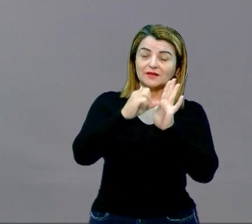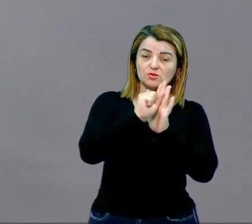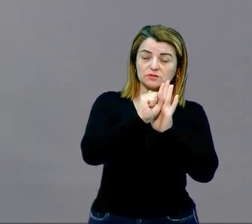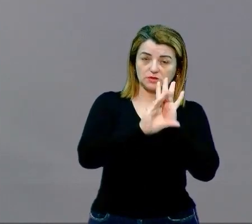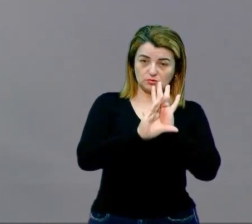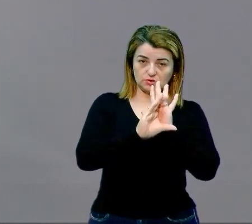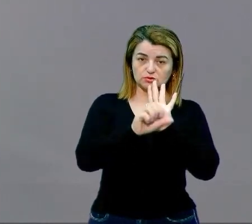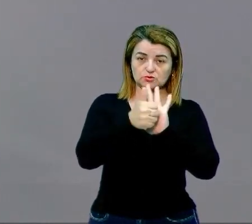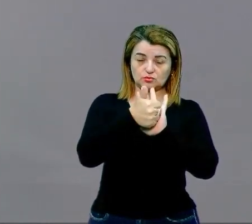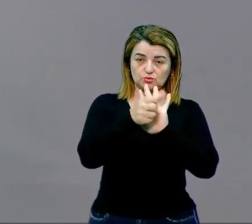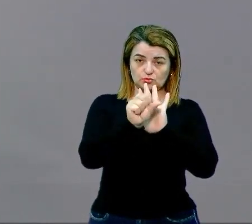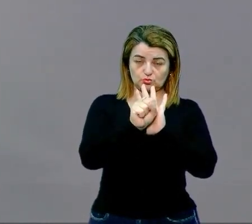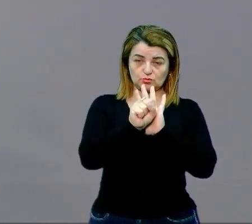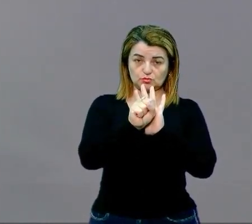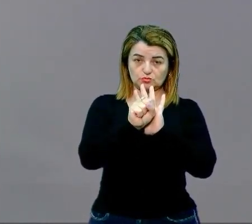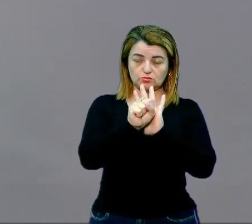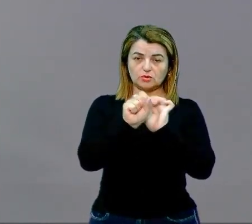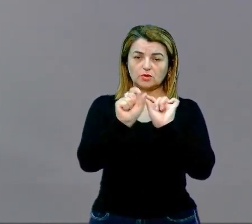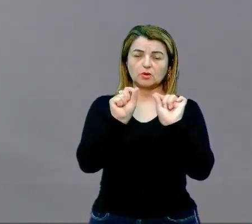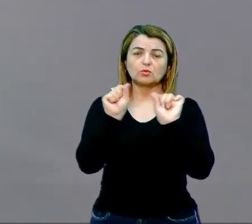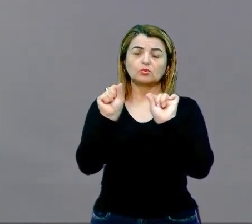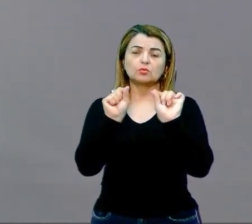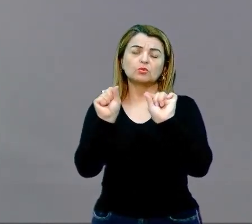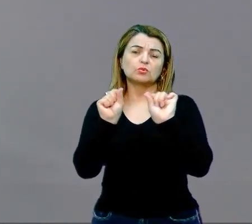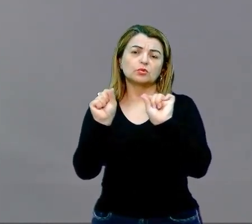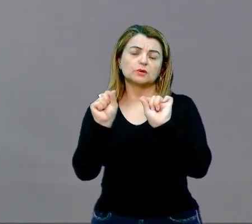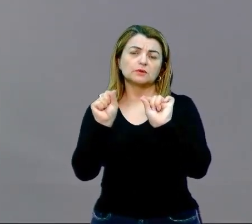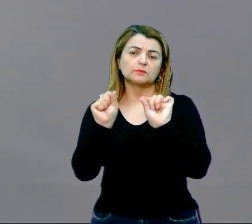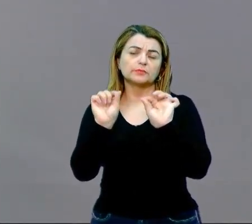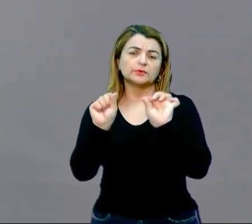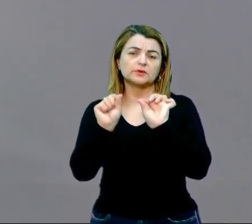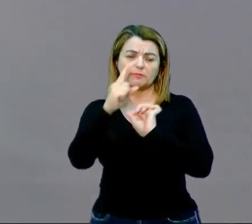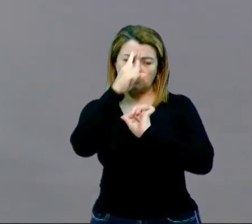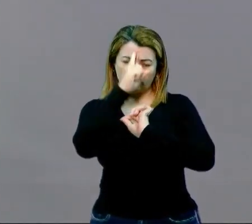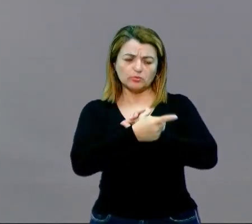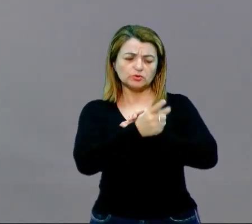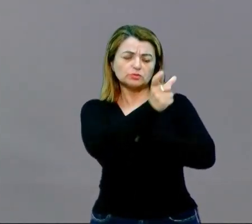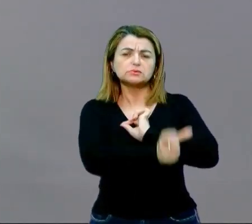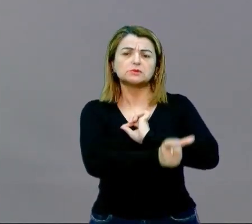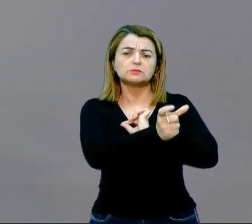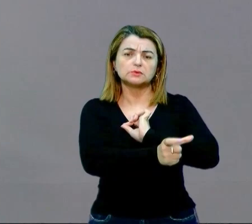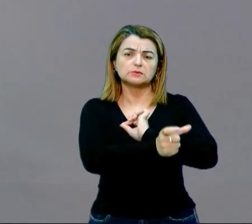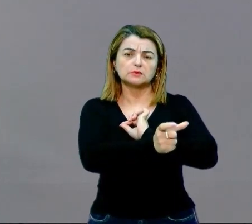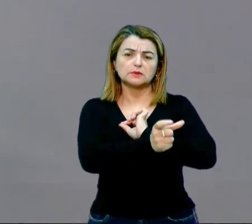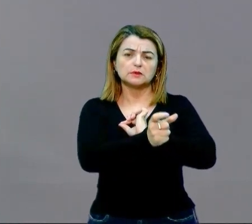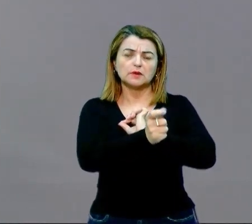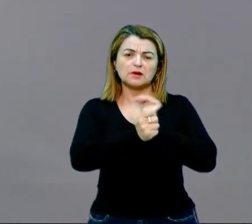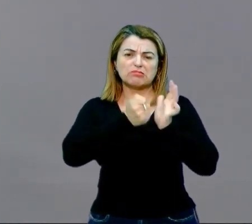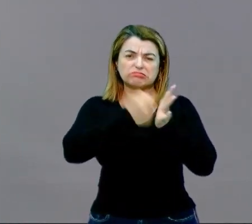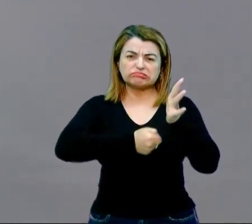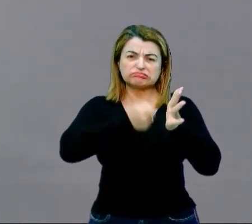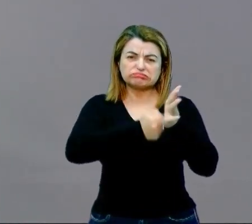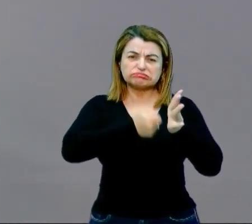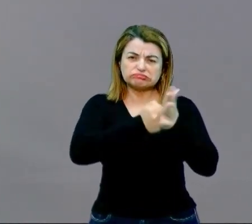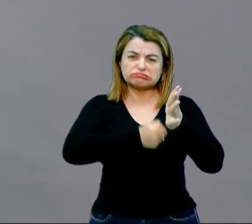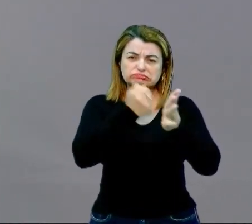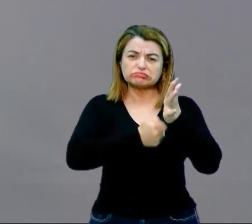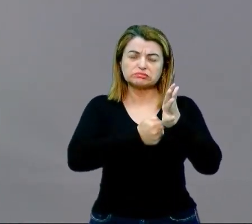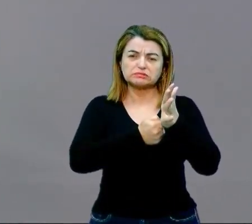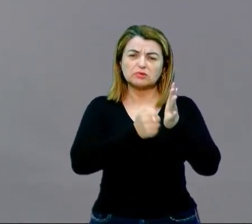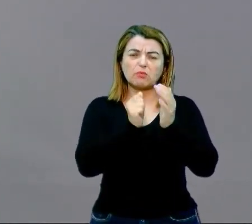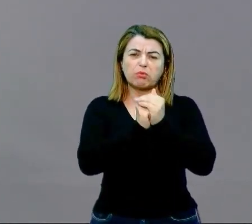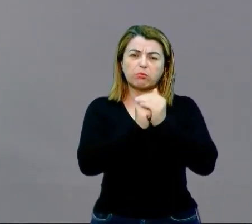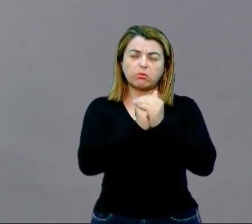XVIII, o que se privilegiava para corrigir o ser humano? A tortura e o suplício. Então, o